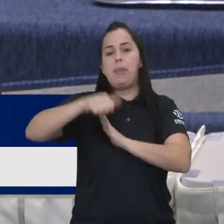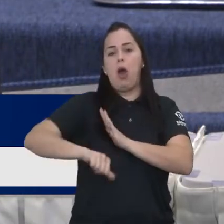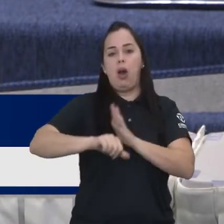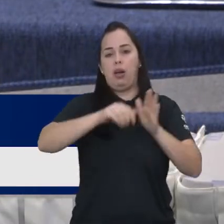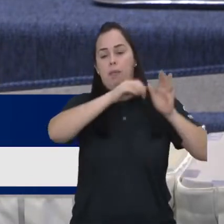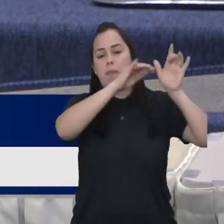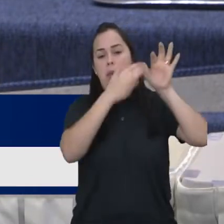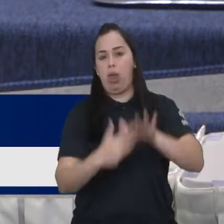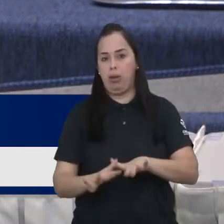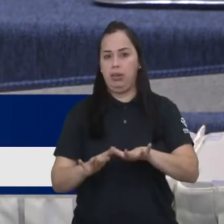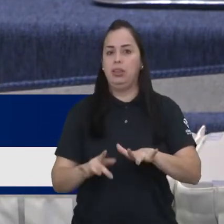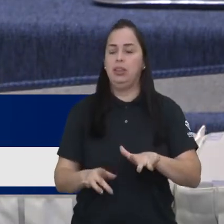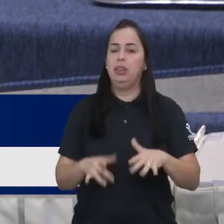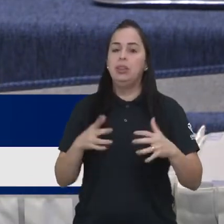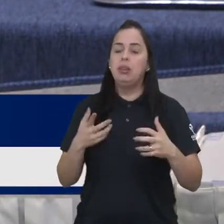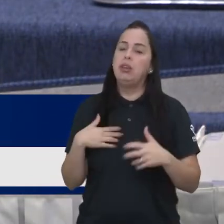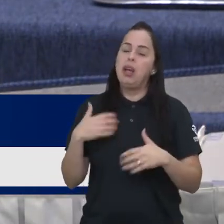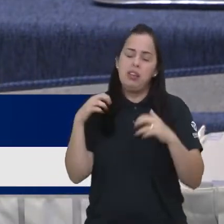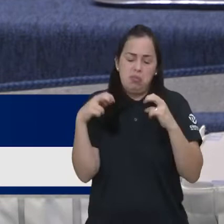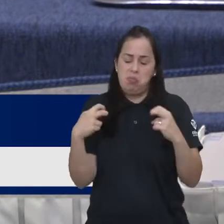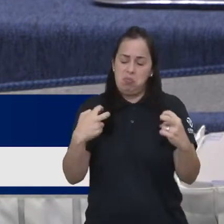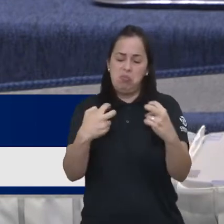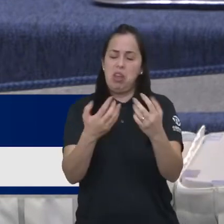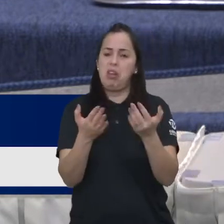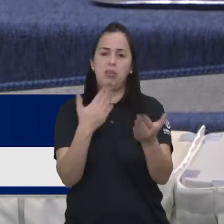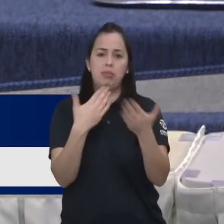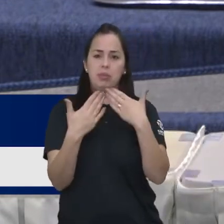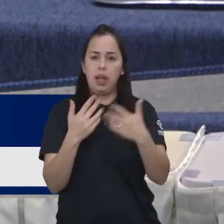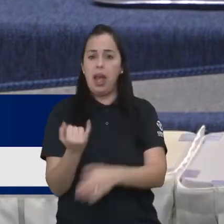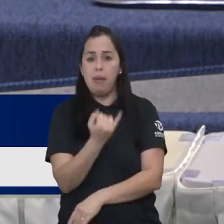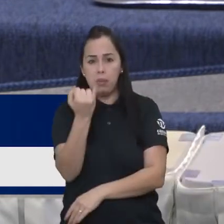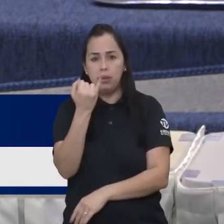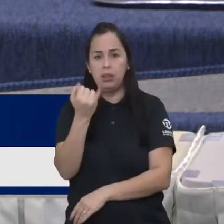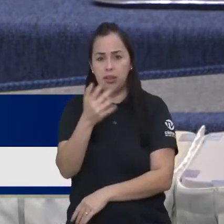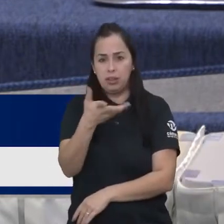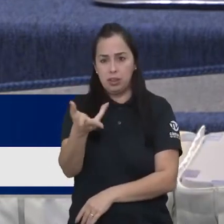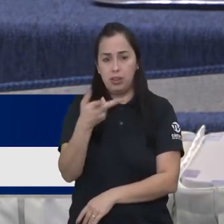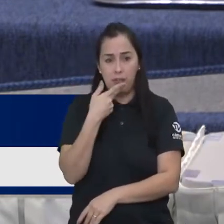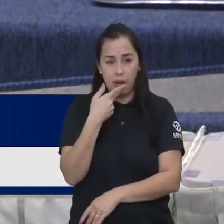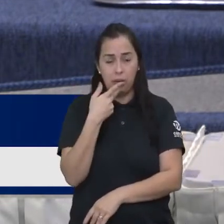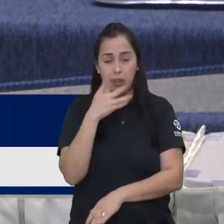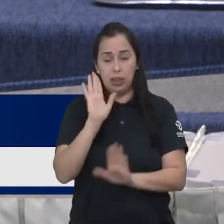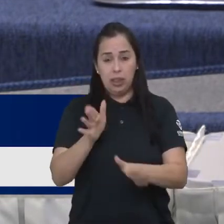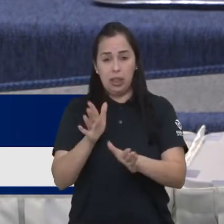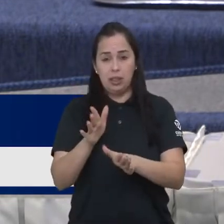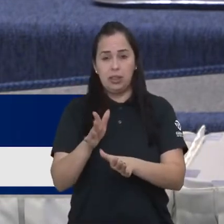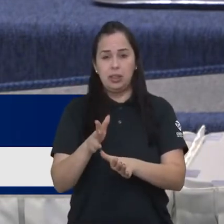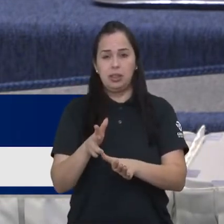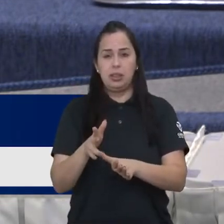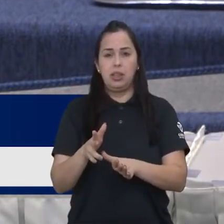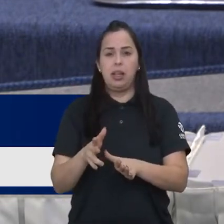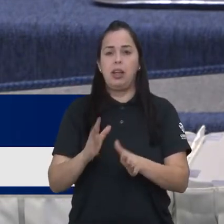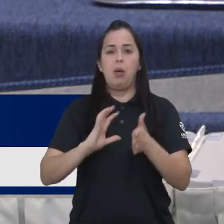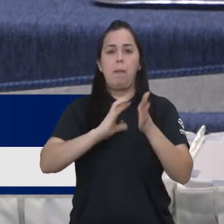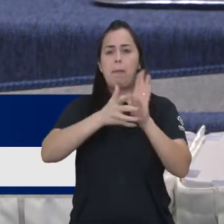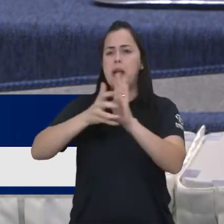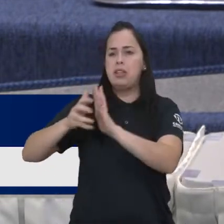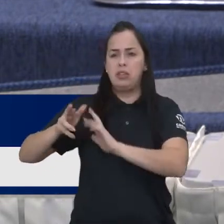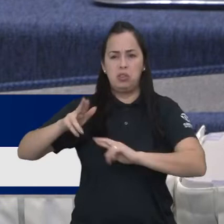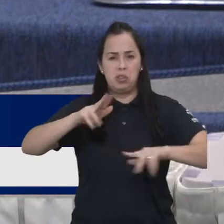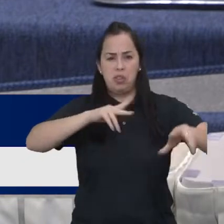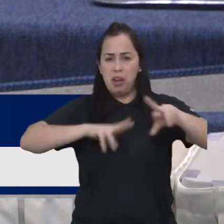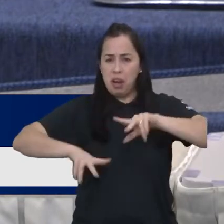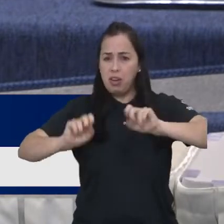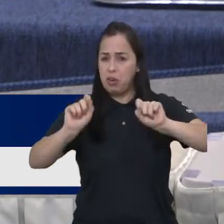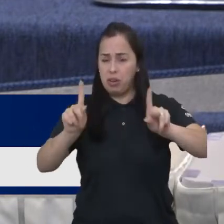Então, a gente conseguiu sentar e conversar, eu acho que a tem que sentar e conversar. Foi muito importante o senhor falou, independente das posições, que ninguém vai abrir mão das suas